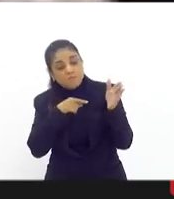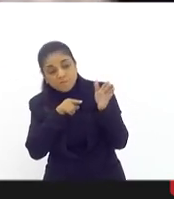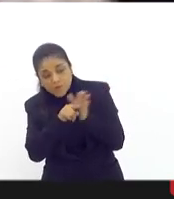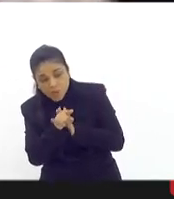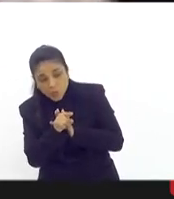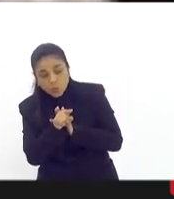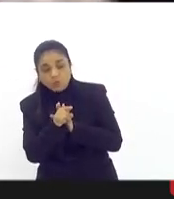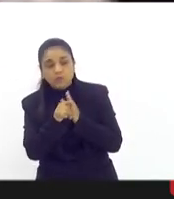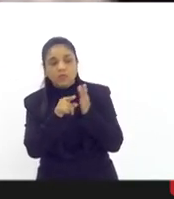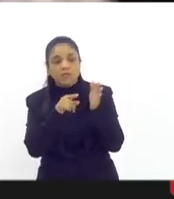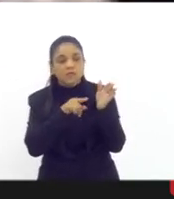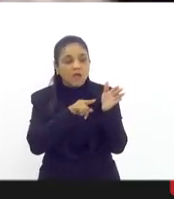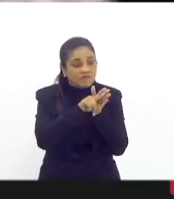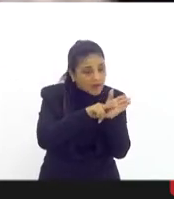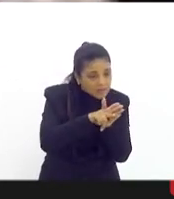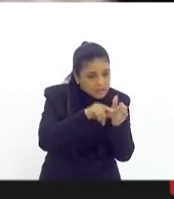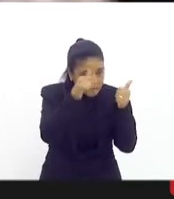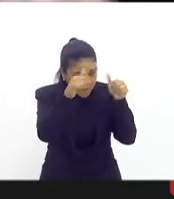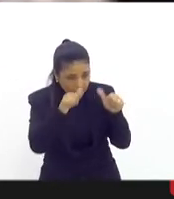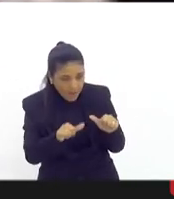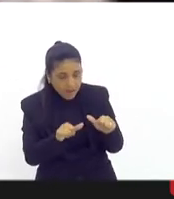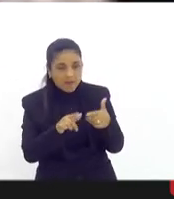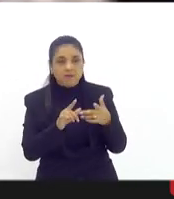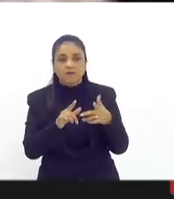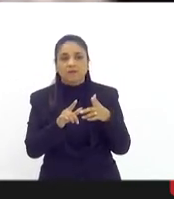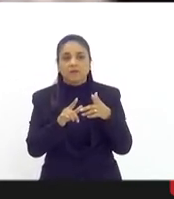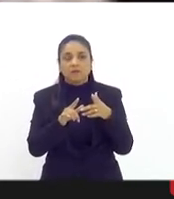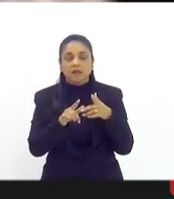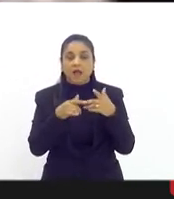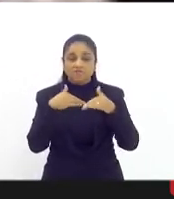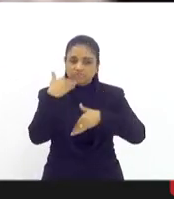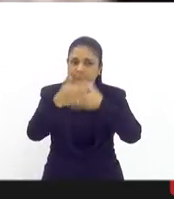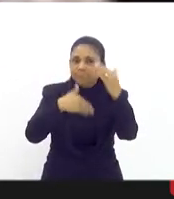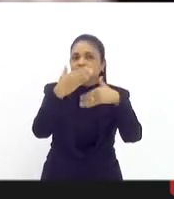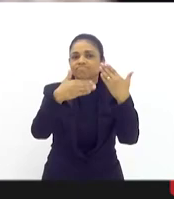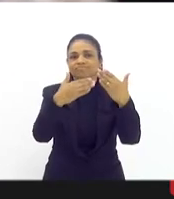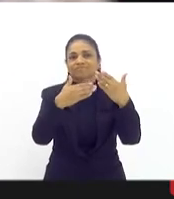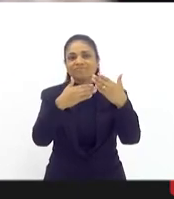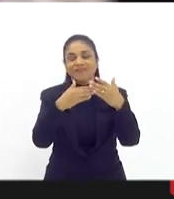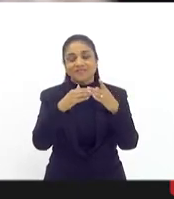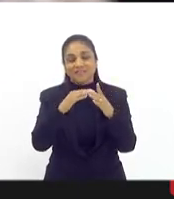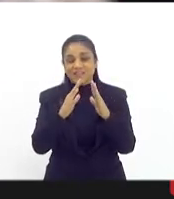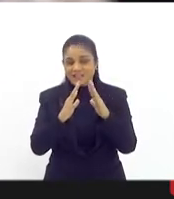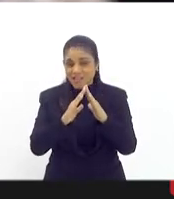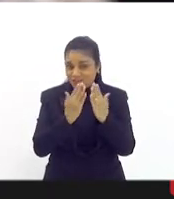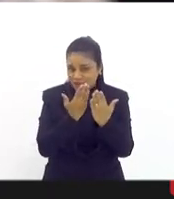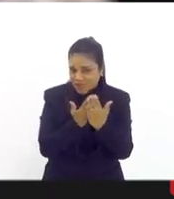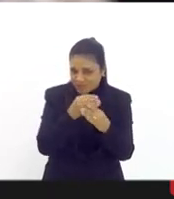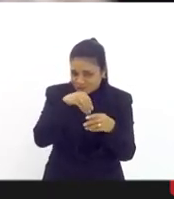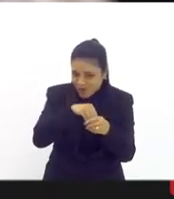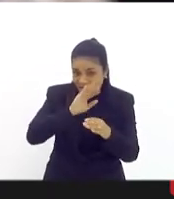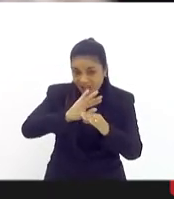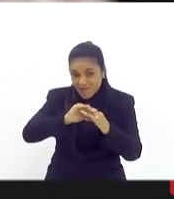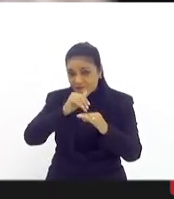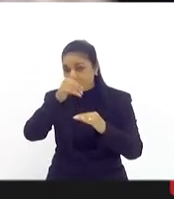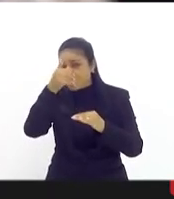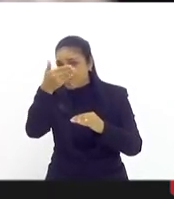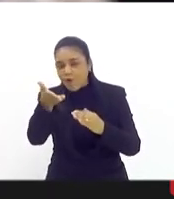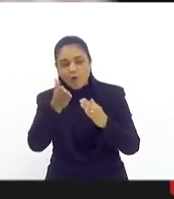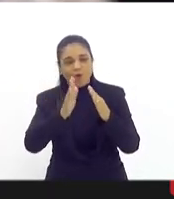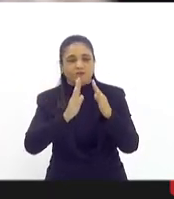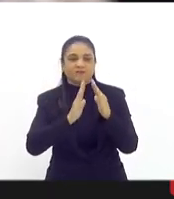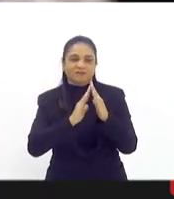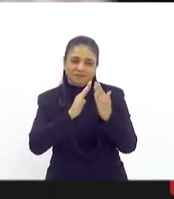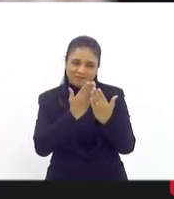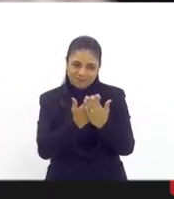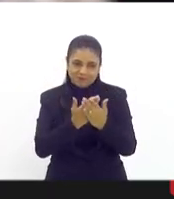verifica, a gente consegue um avanço gigantesco. Mas isso tem que ser além da escola. A gente precisa ir para botar isso nas ruas, fazer campanha